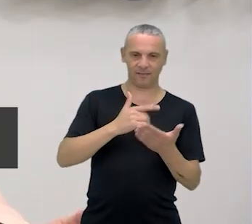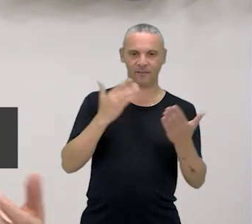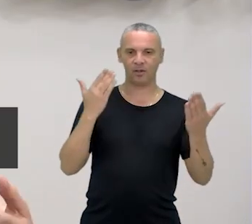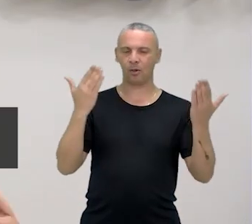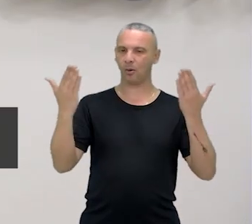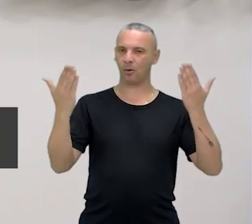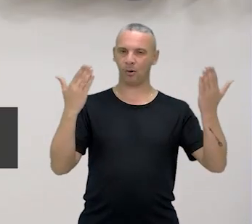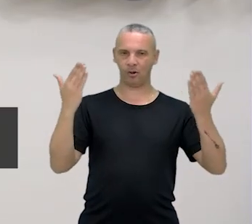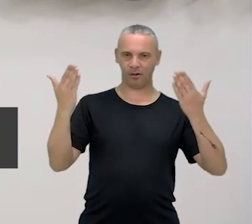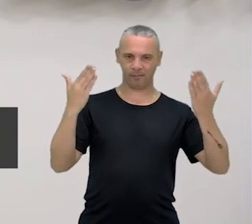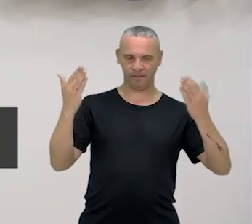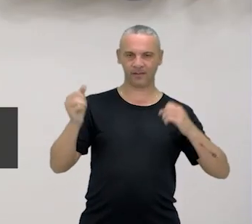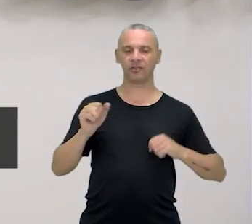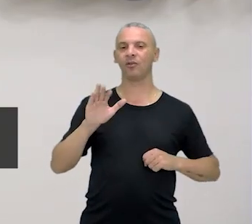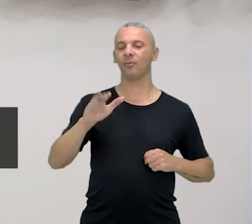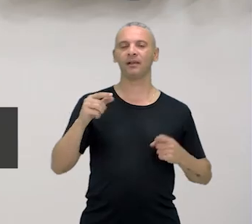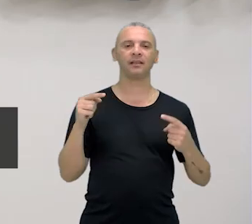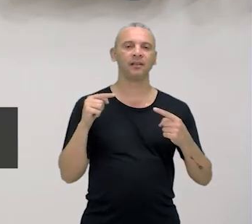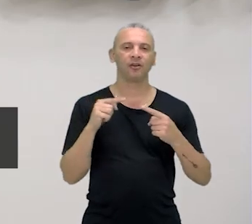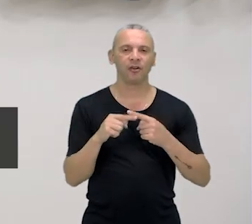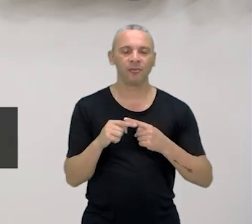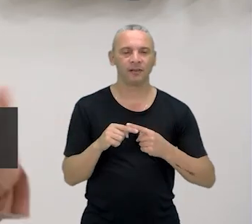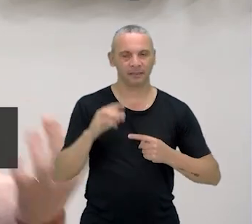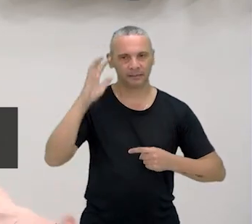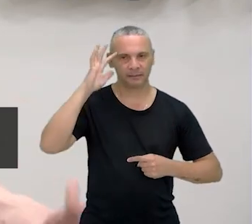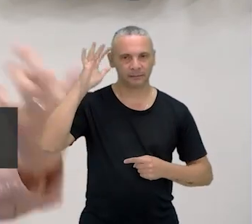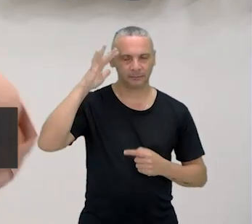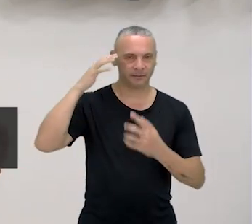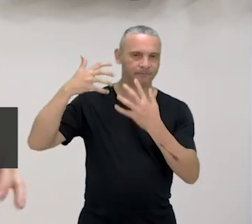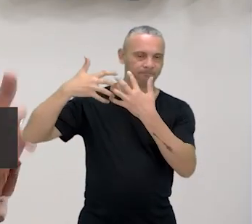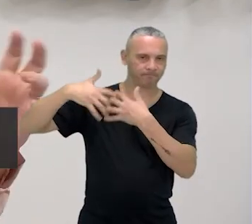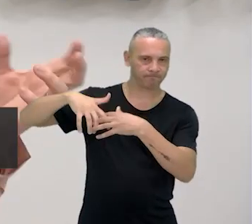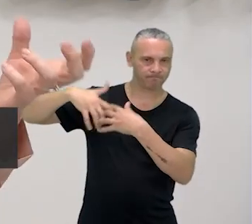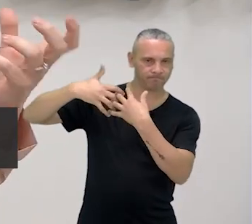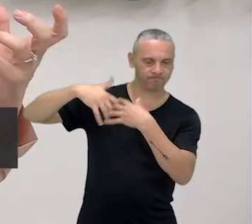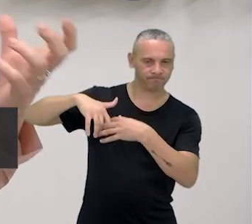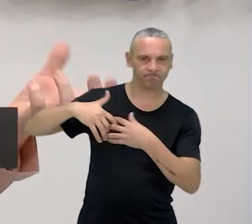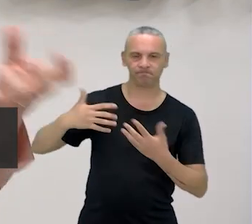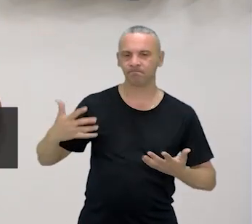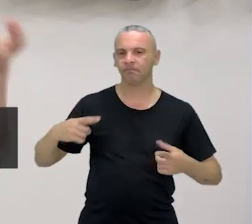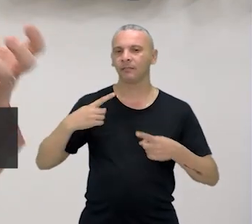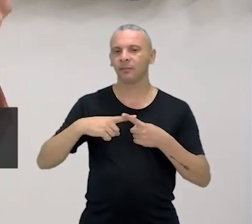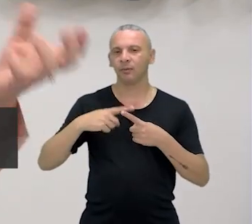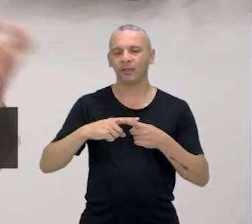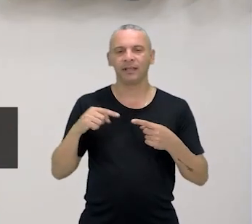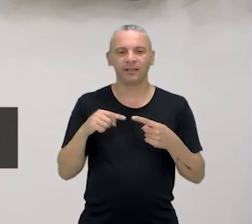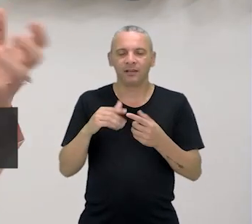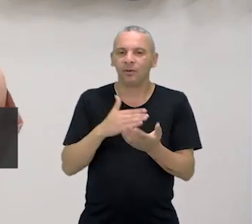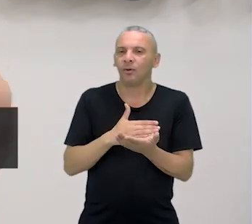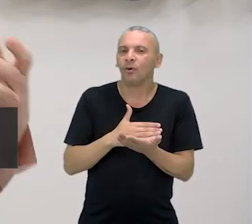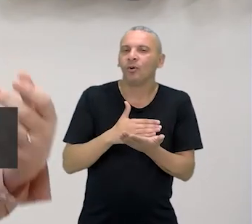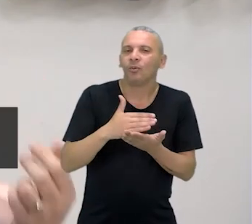não tem feito aqui no programa, mas é uma coisa de se pensar. Talvez não tenhamos feito ainda porque estava muito no início, não